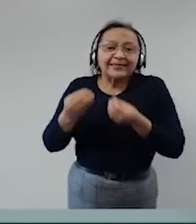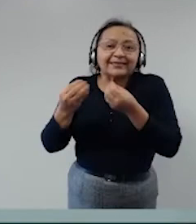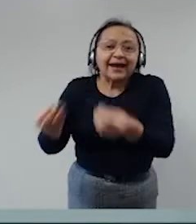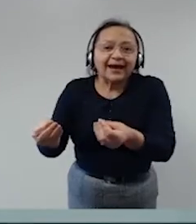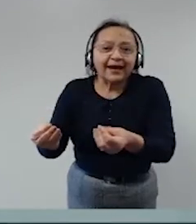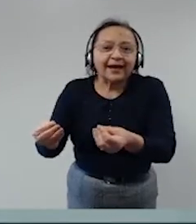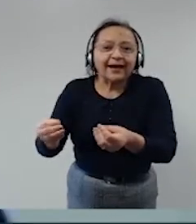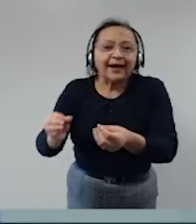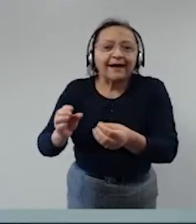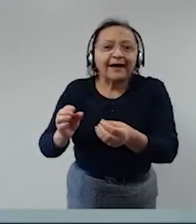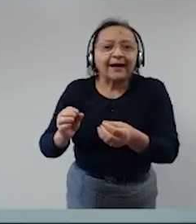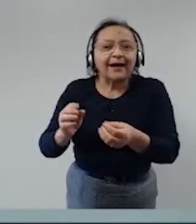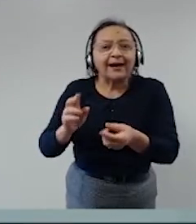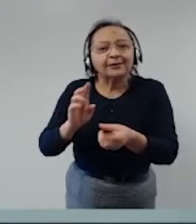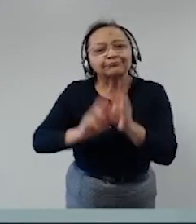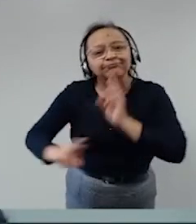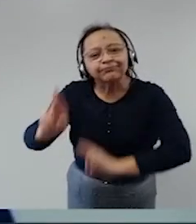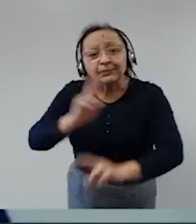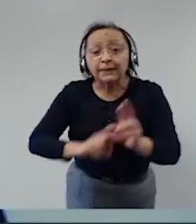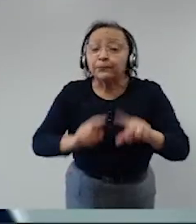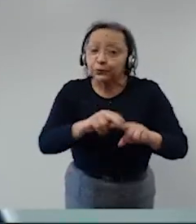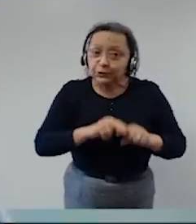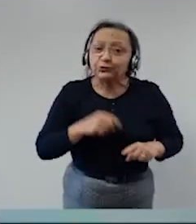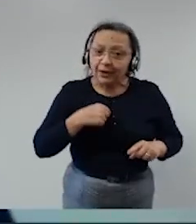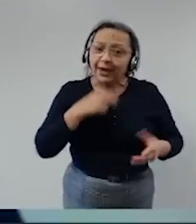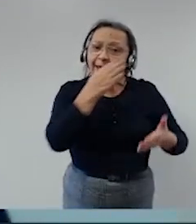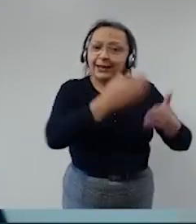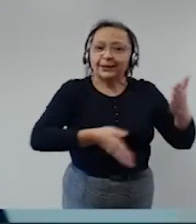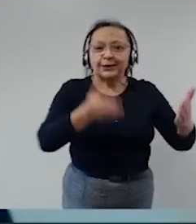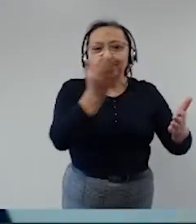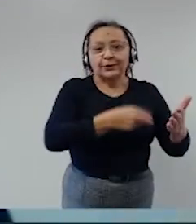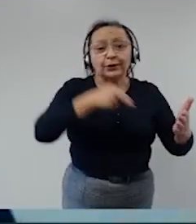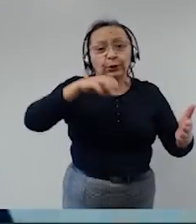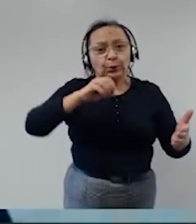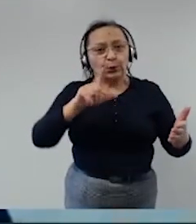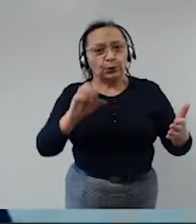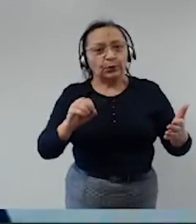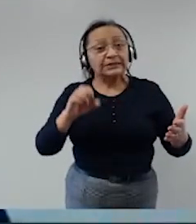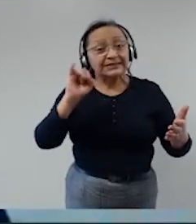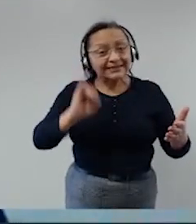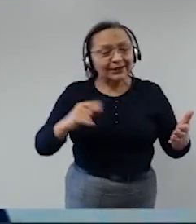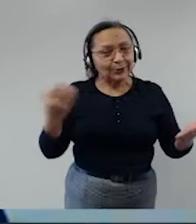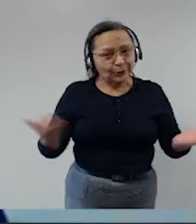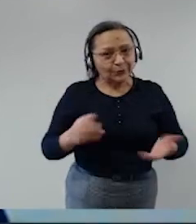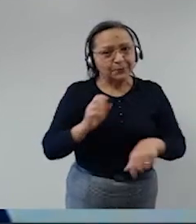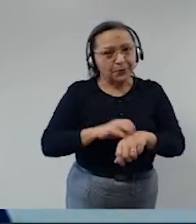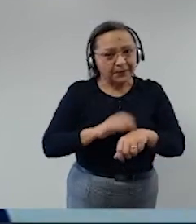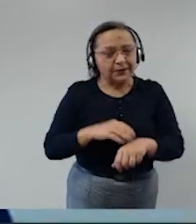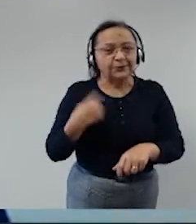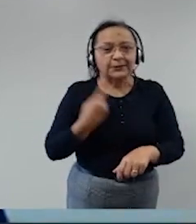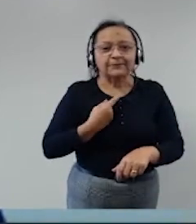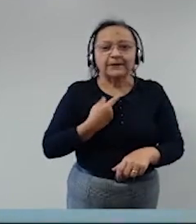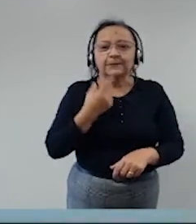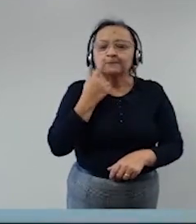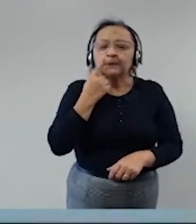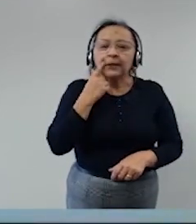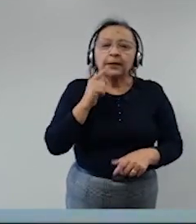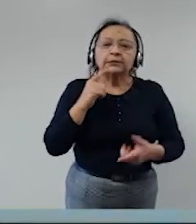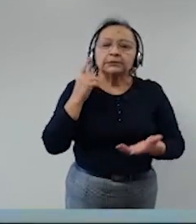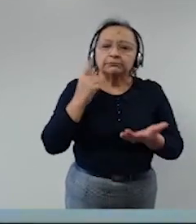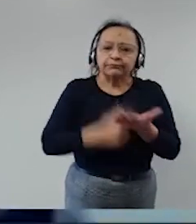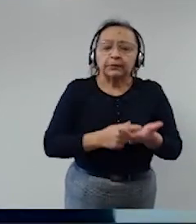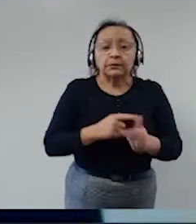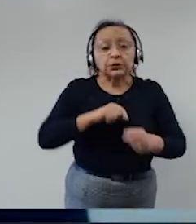é possível, portanto, são nulos. E aí eu digo, se hoje estamos vivenciando um momento de compliance trabalhista,